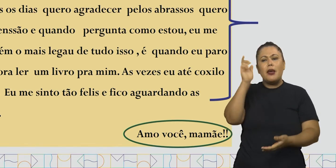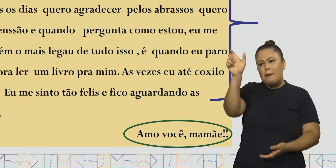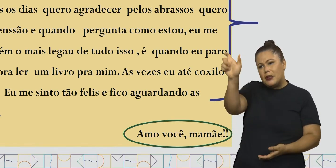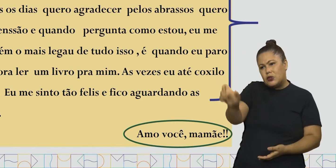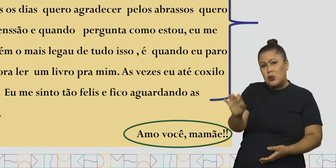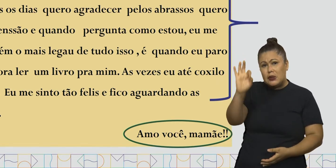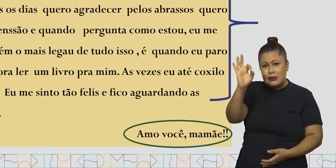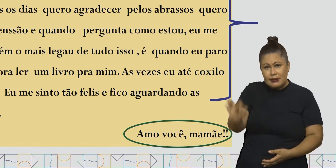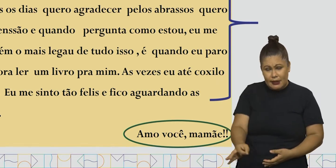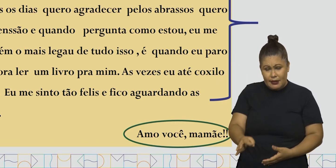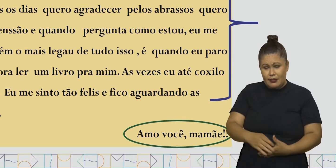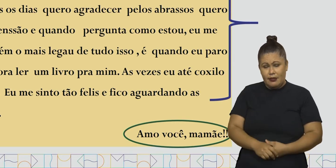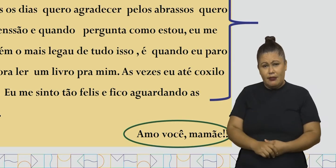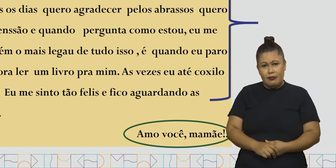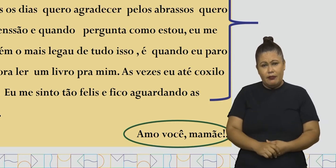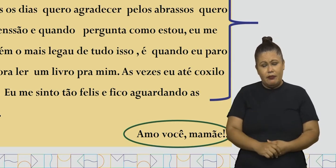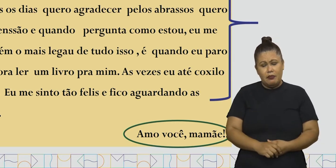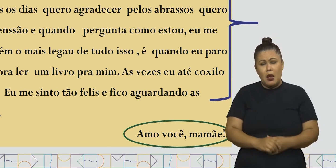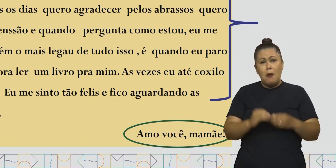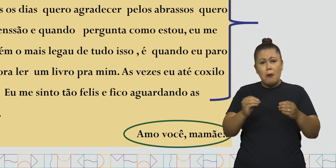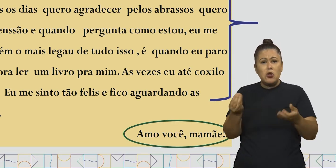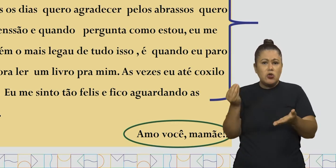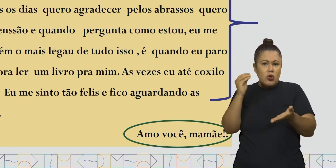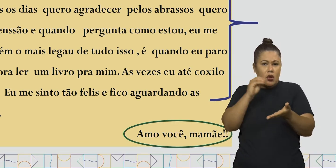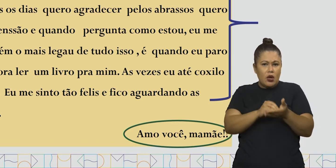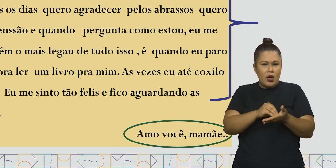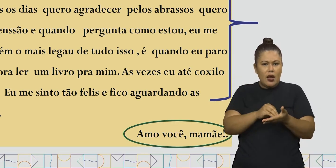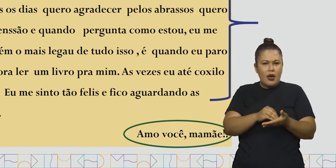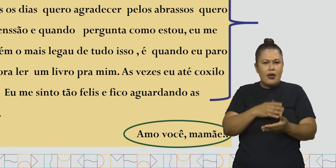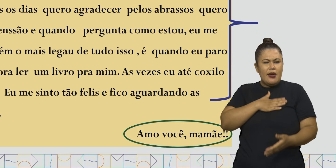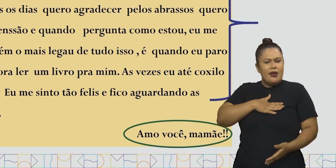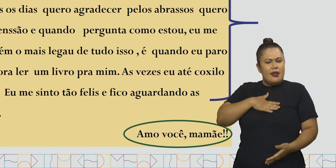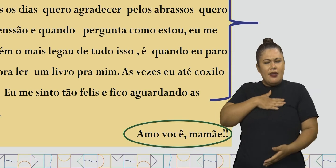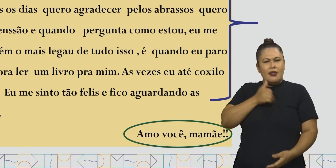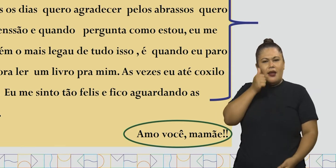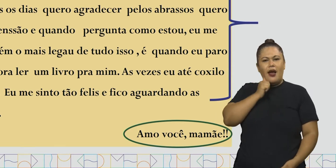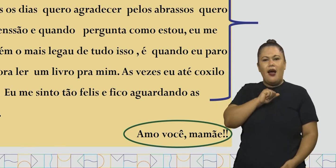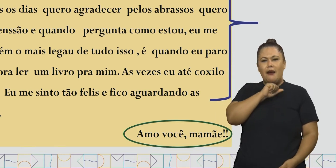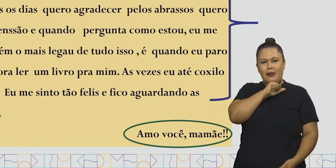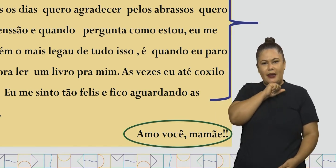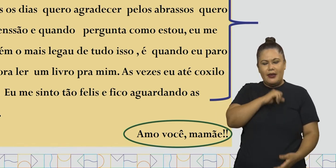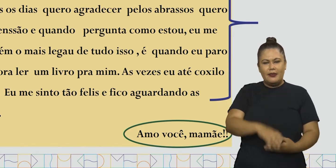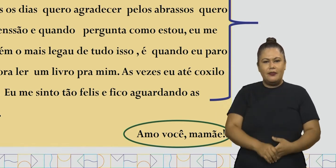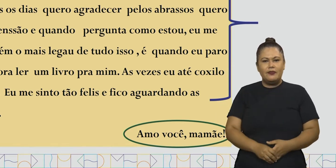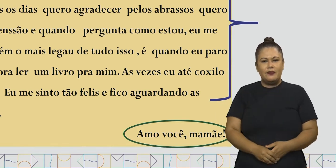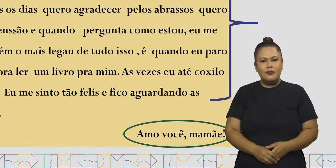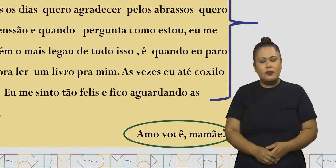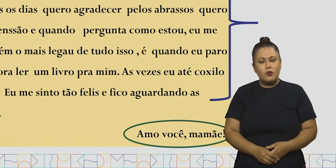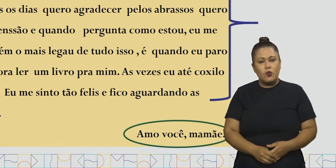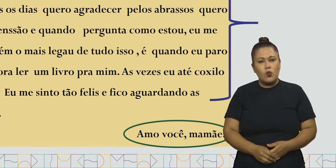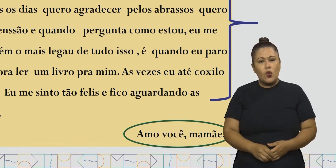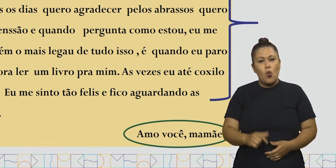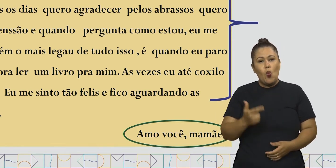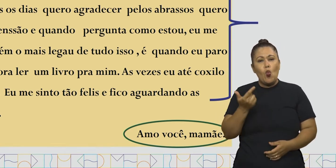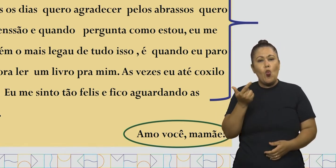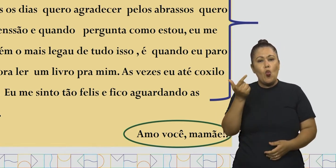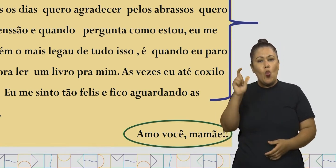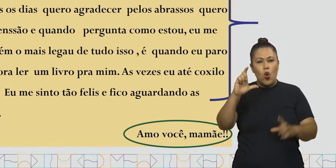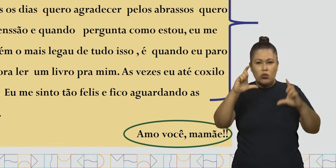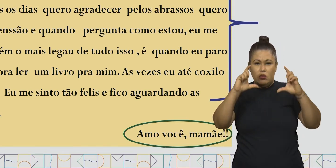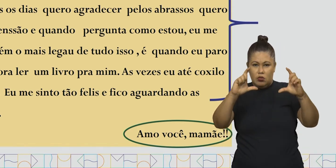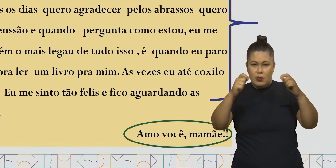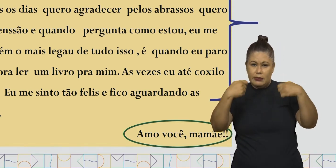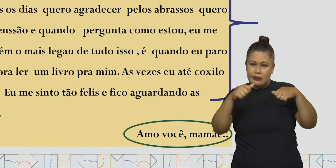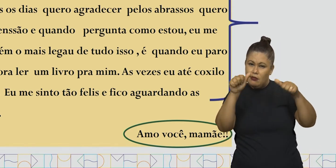identificado o destinatário? Podemos colocar querida mamãe. O que acham? Outro ponto que temos que analisar